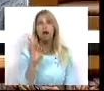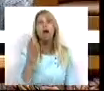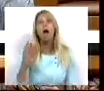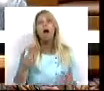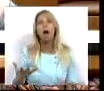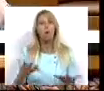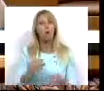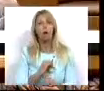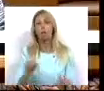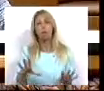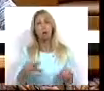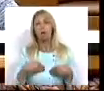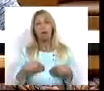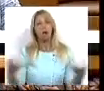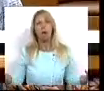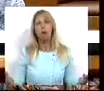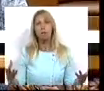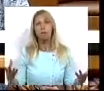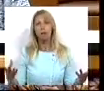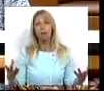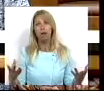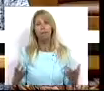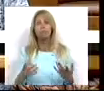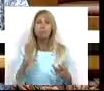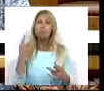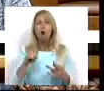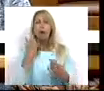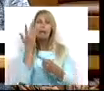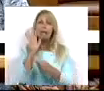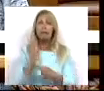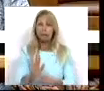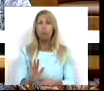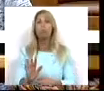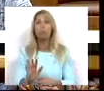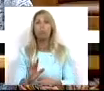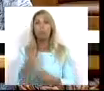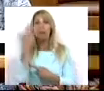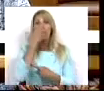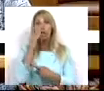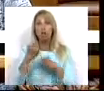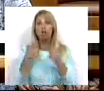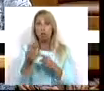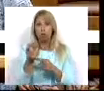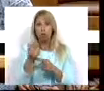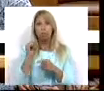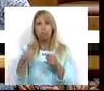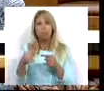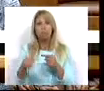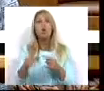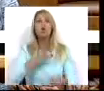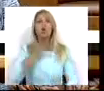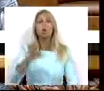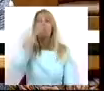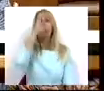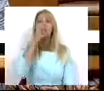tornar-se insuportável. Só para dar alguns exemplos, veio poucos dias depois o Sr. Primeiro-Ministro dizer